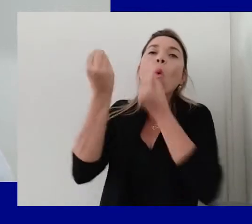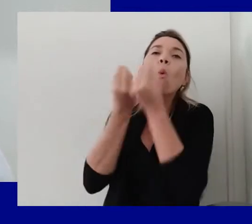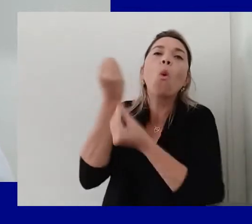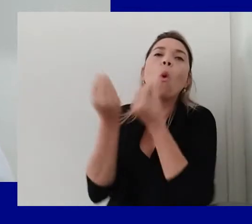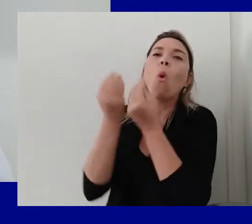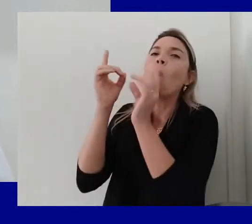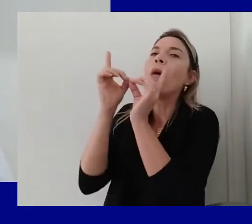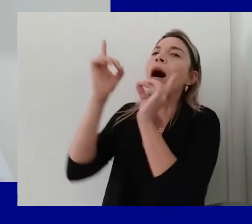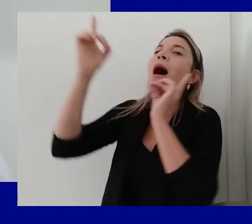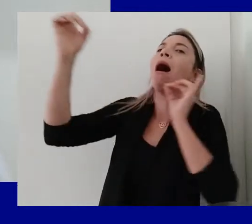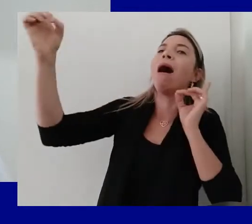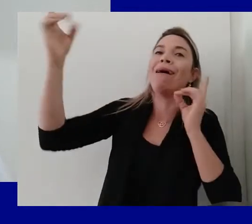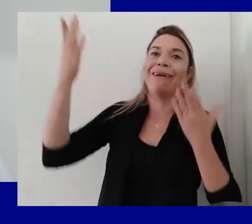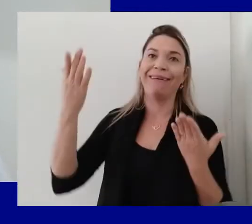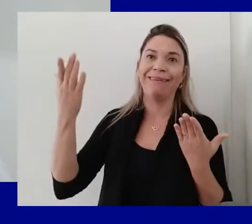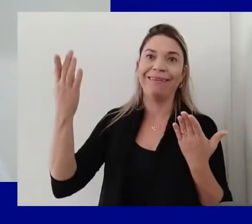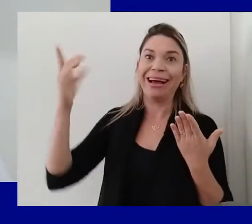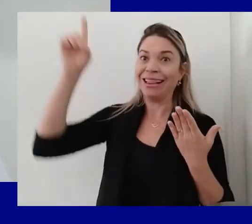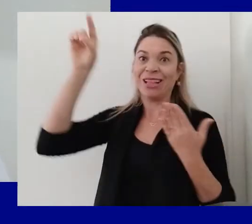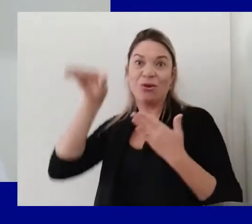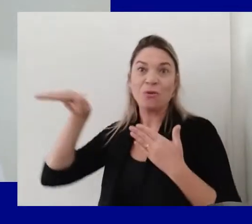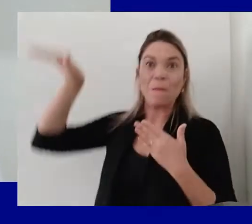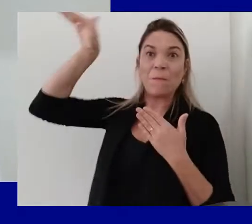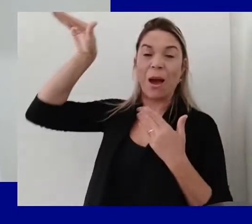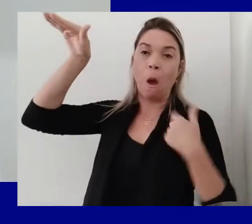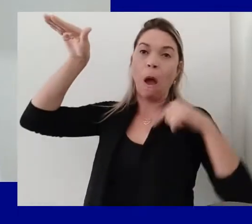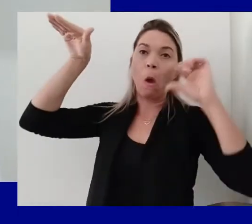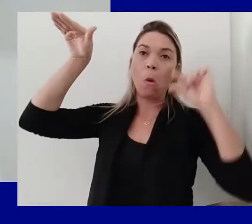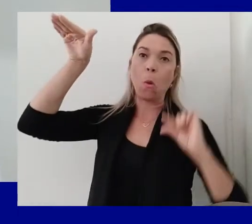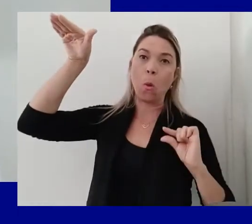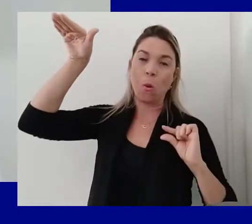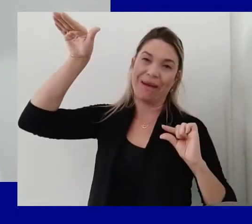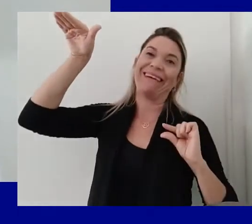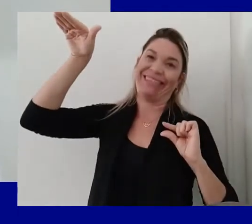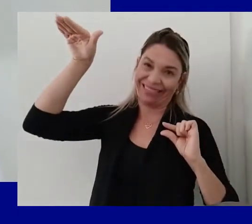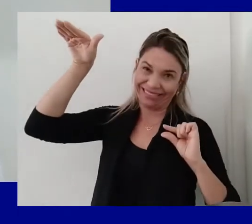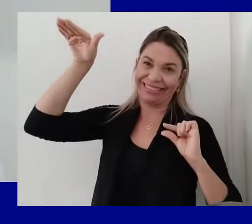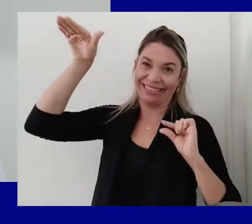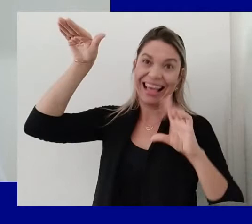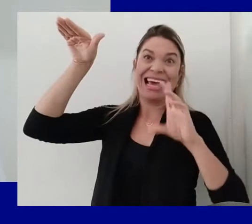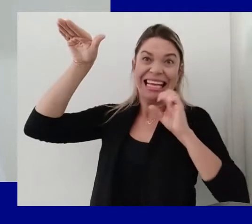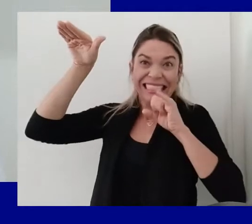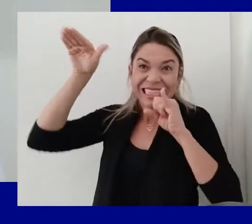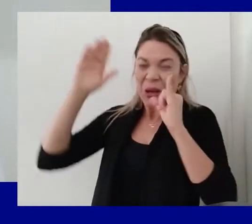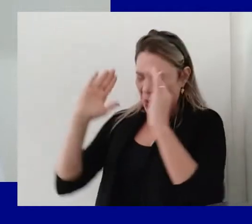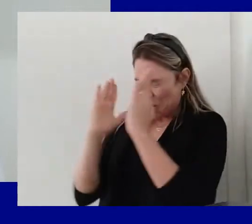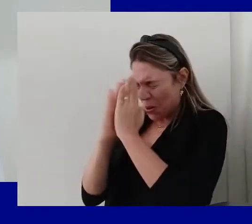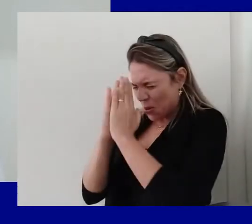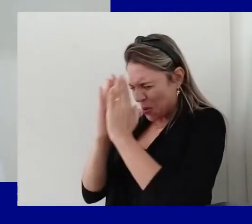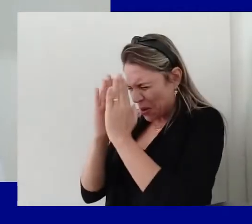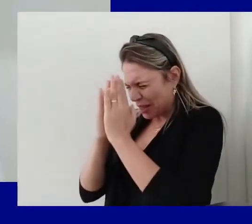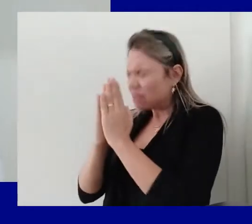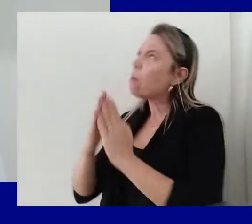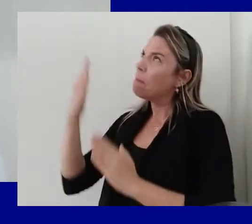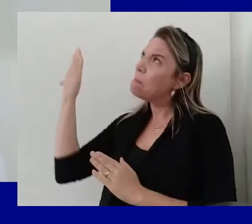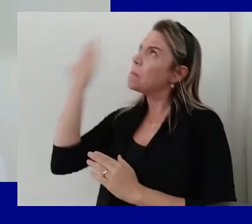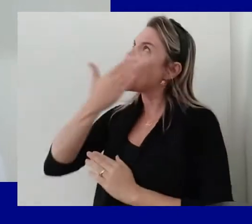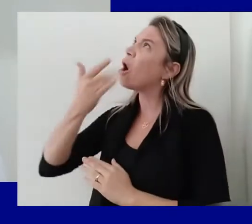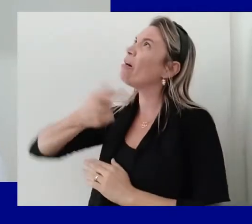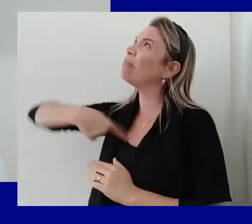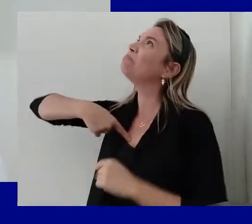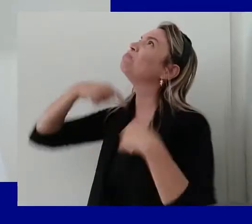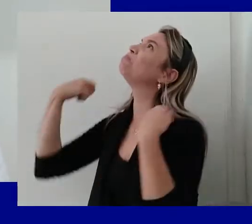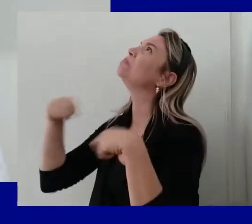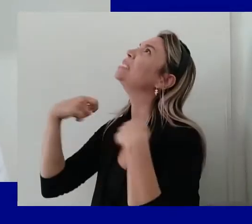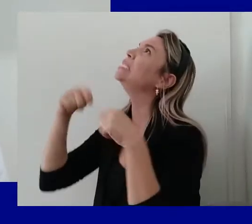isso a oração também é uma oportunidade de exercitarmos a nossa dependência de Deus, de nos humilharmos diante